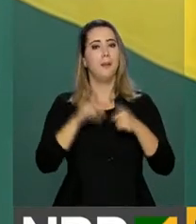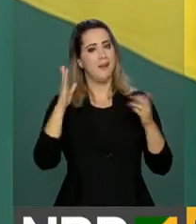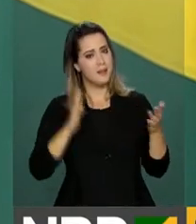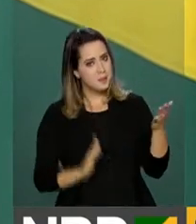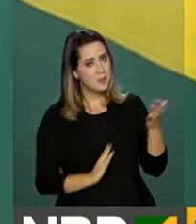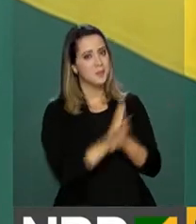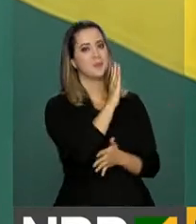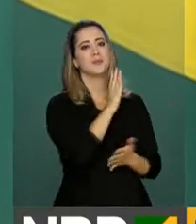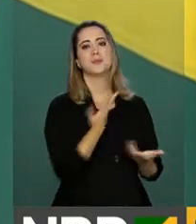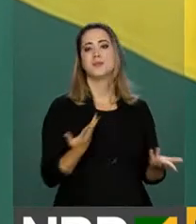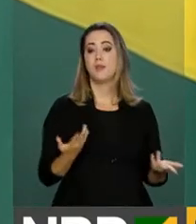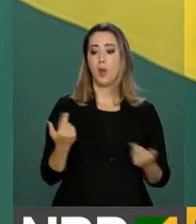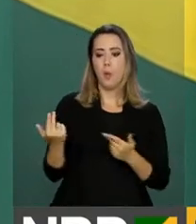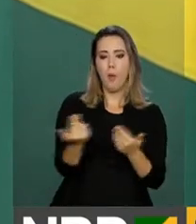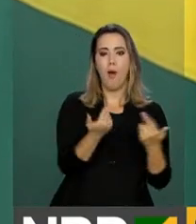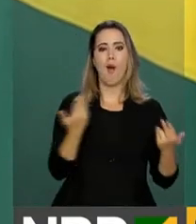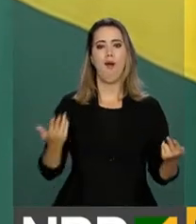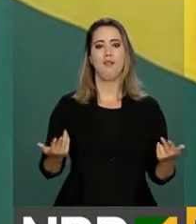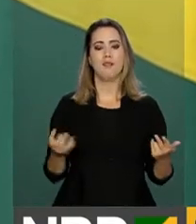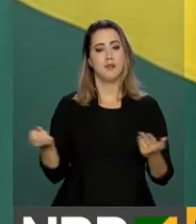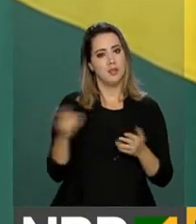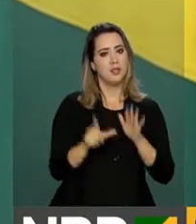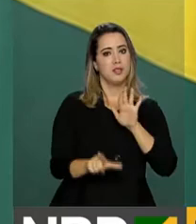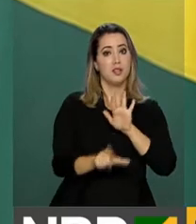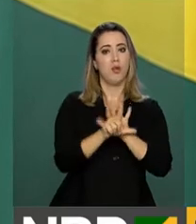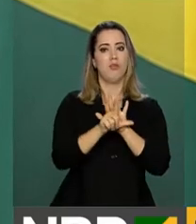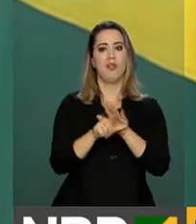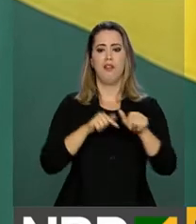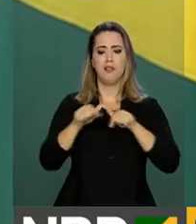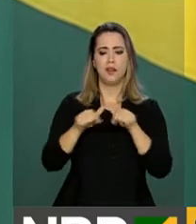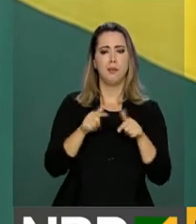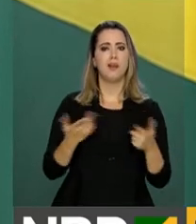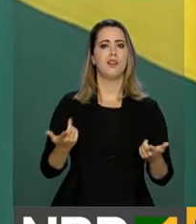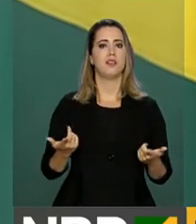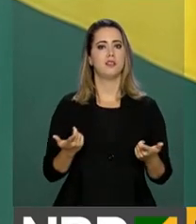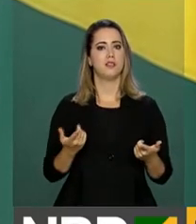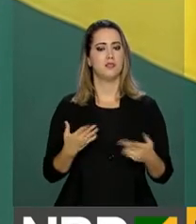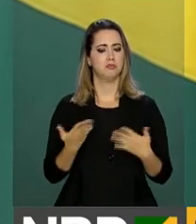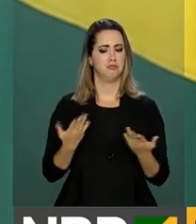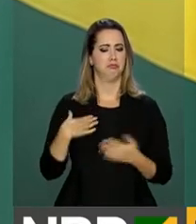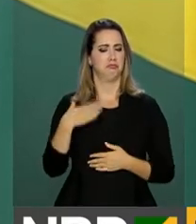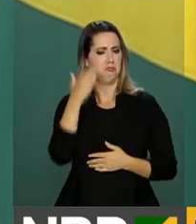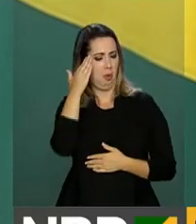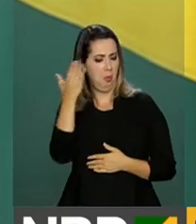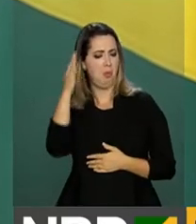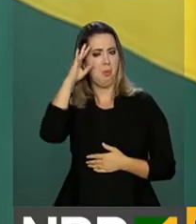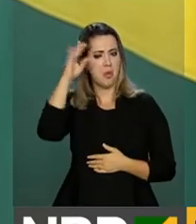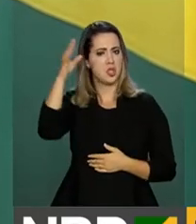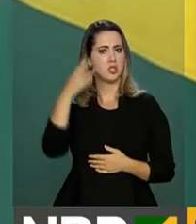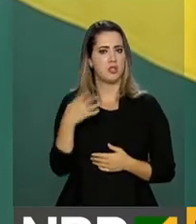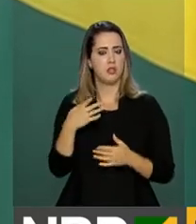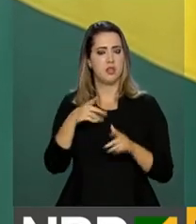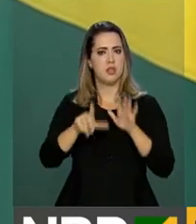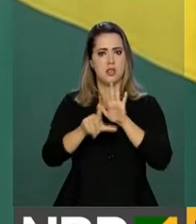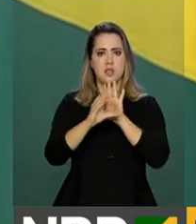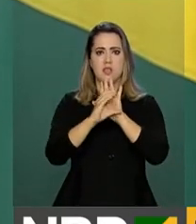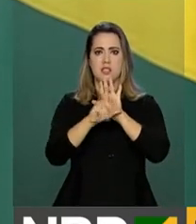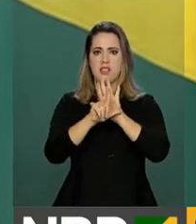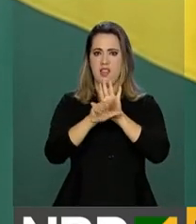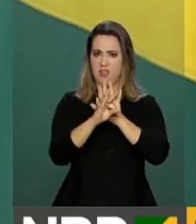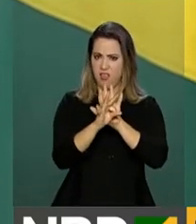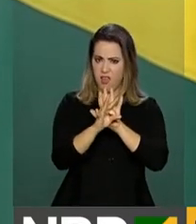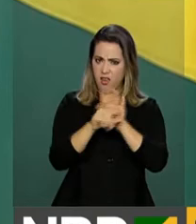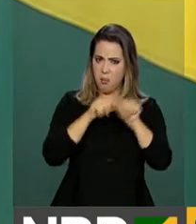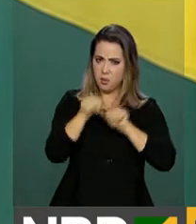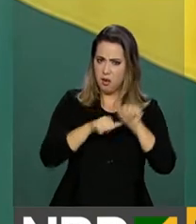aprovado de maneira a modernização trabalhista imagine mexeu na clt para gerar emprego jamais